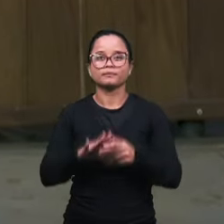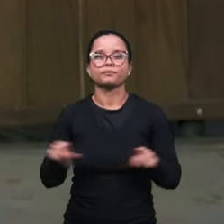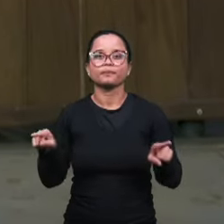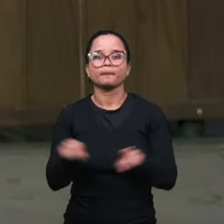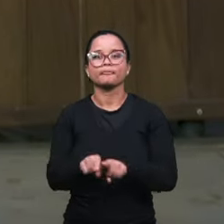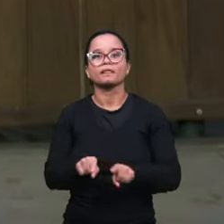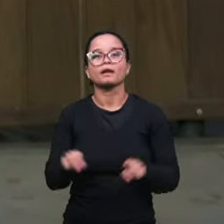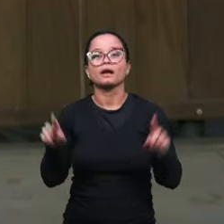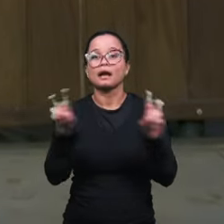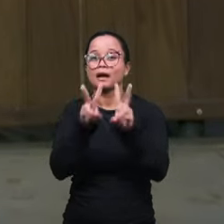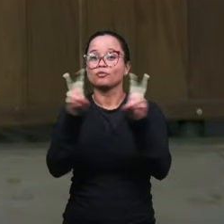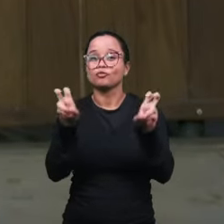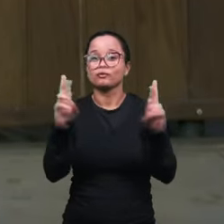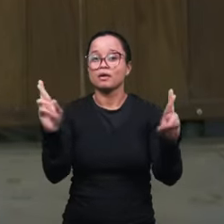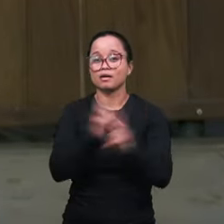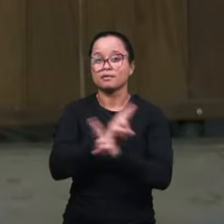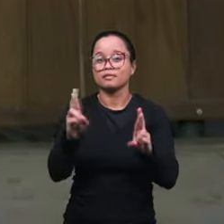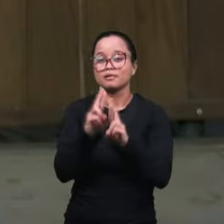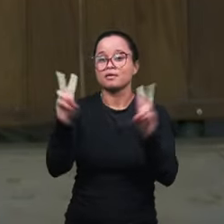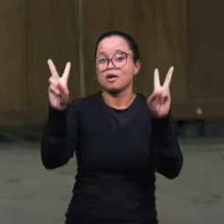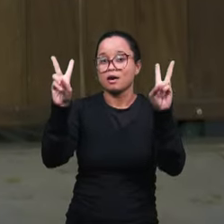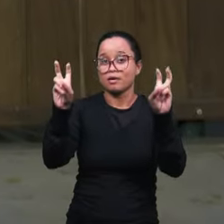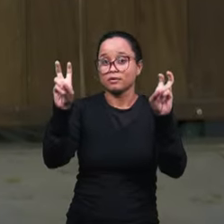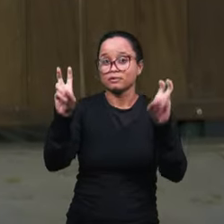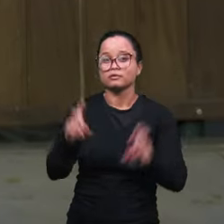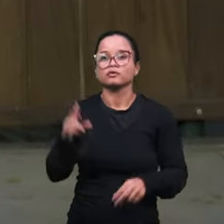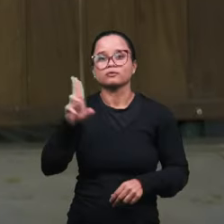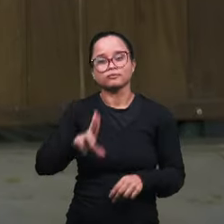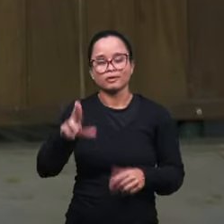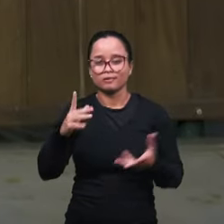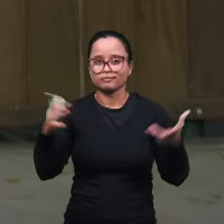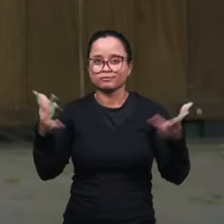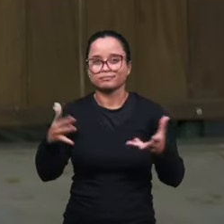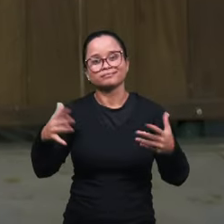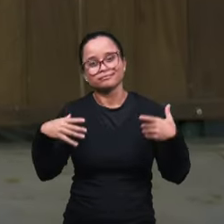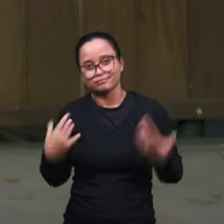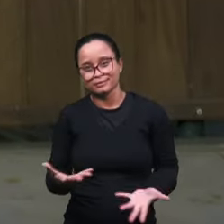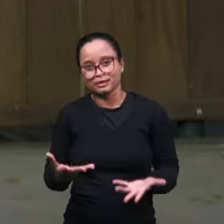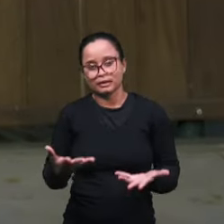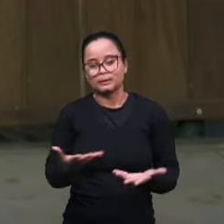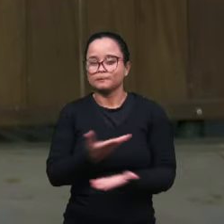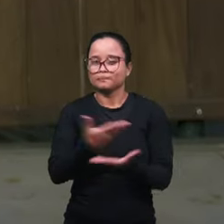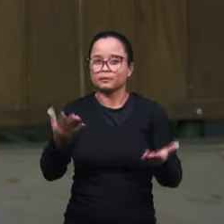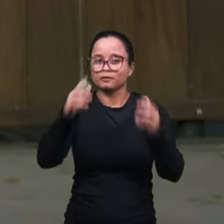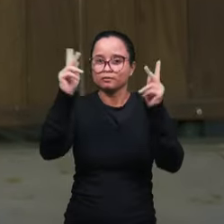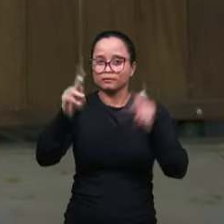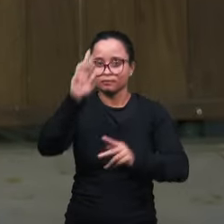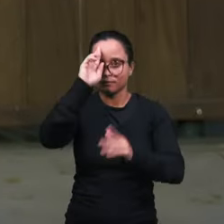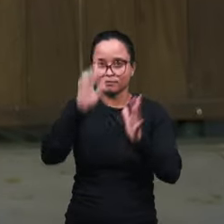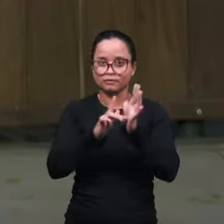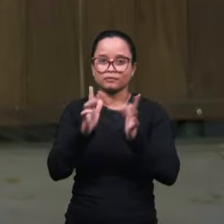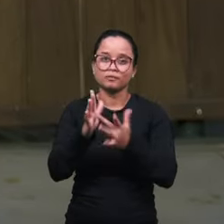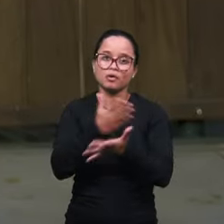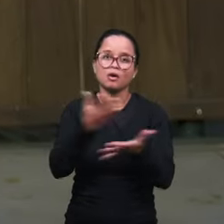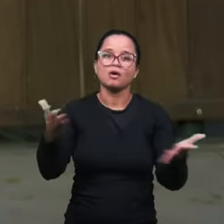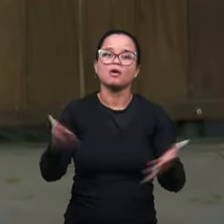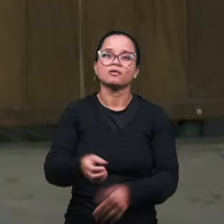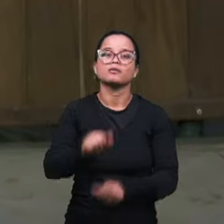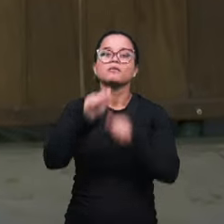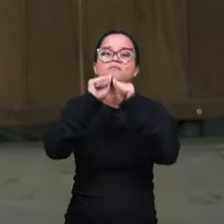assuntos relacionados ao tema que nós estamos usando hoje. Então, eu quero despedir de todos com a paz do Senhor Jesus. Desejo a você uma